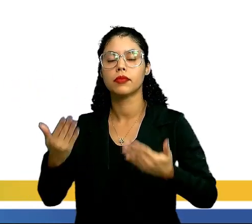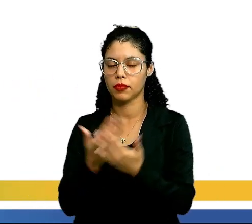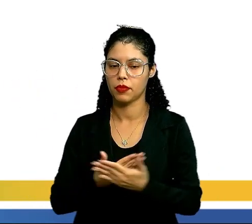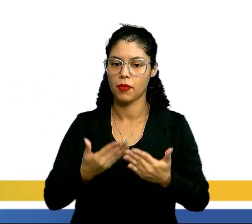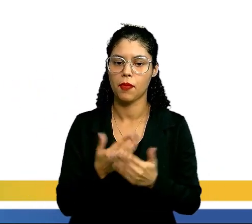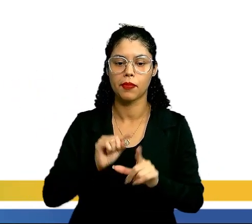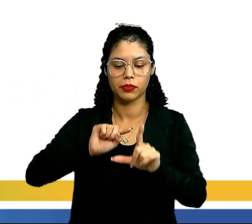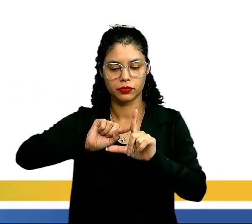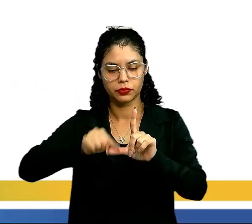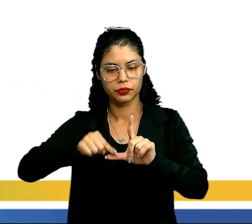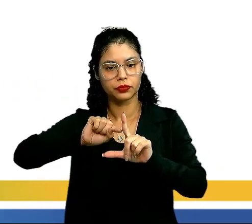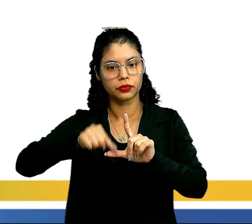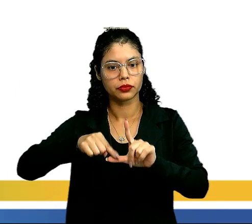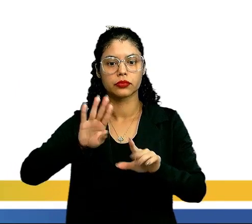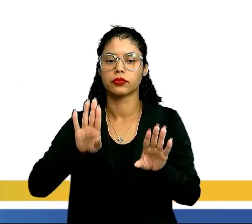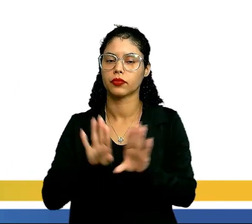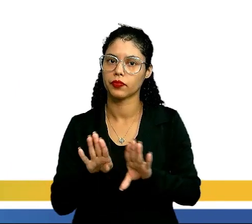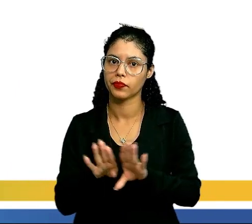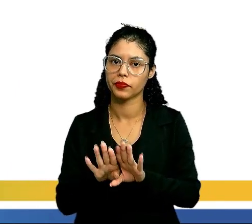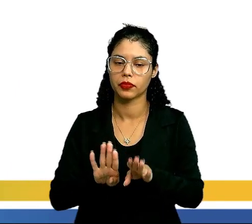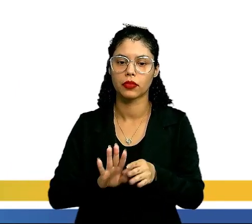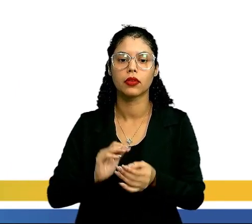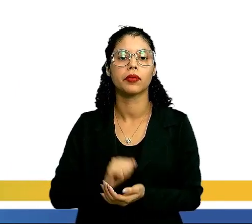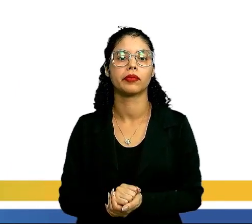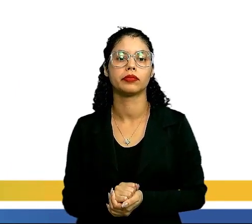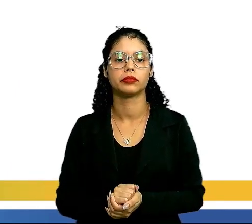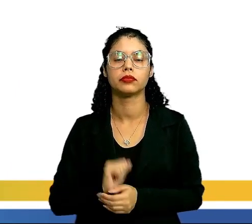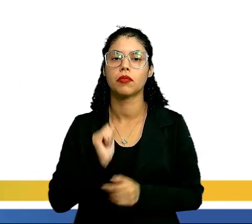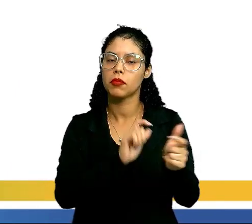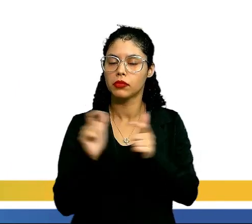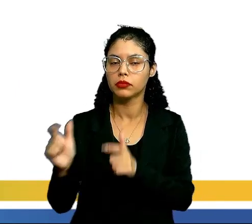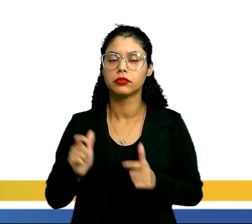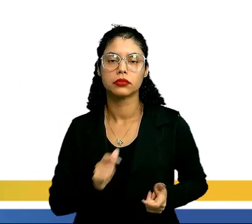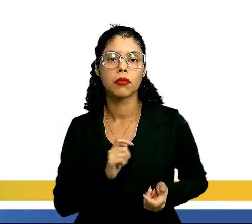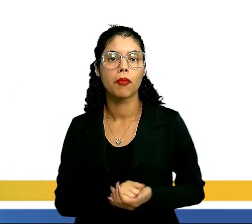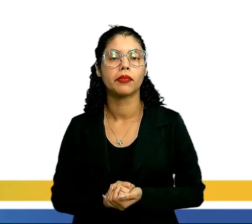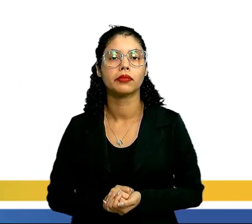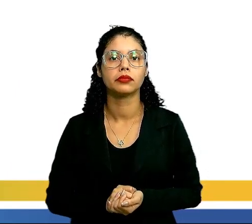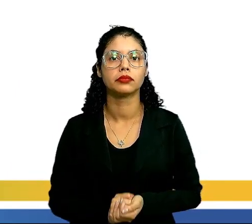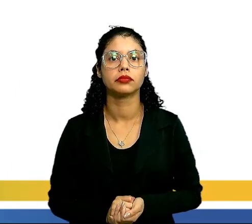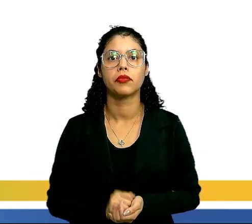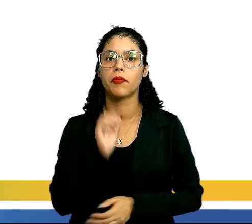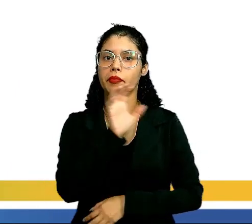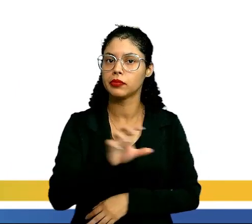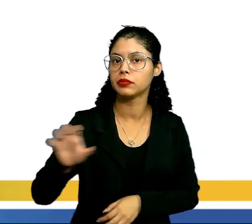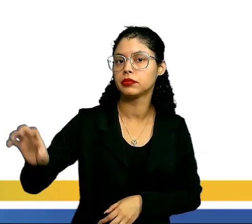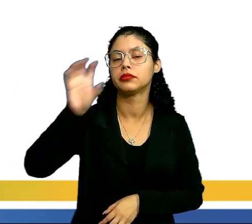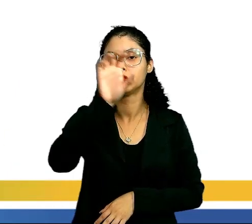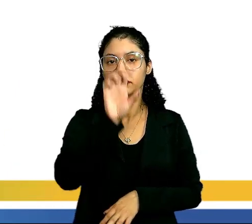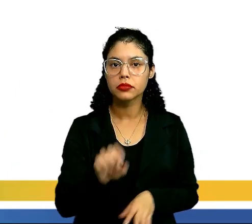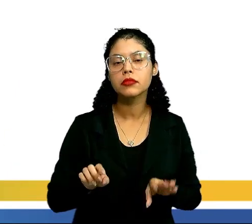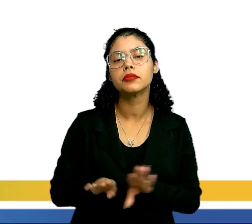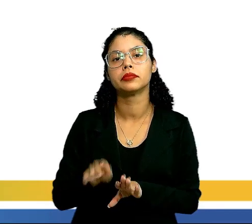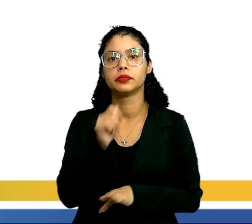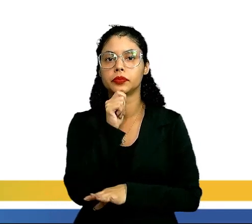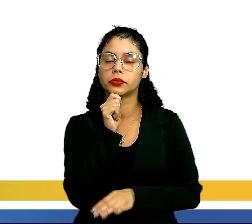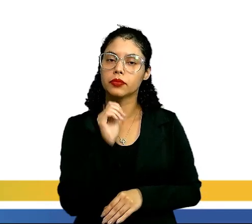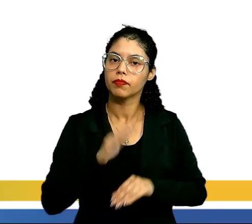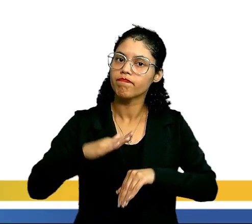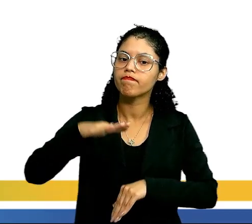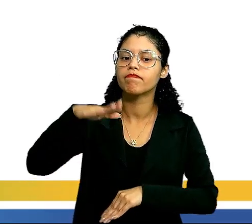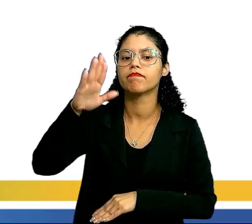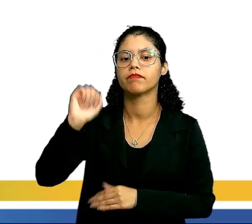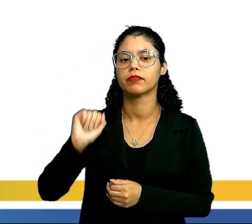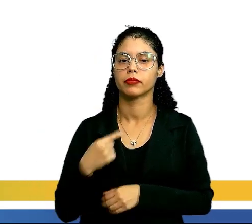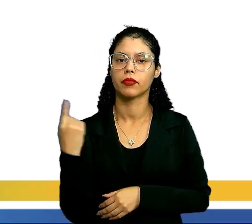conservação dos ângulos e deformação das áreas. Então, as regiões nas altitudes mais